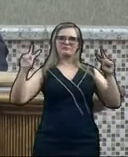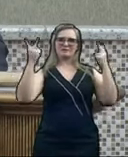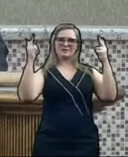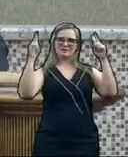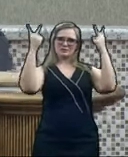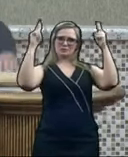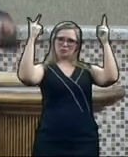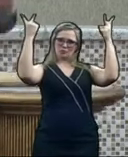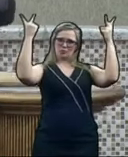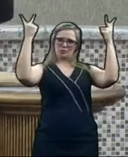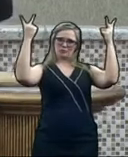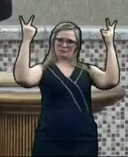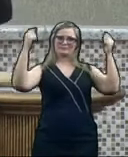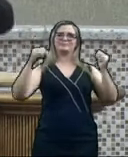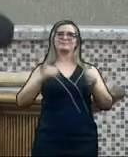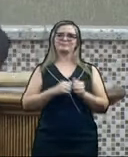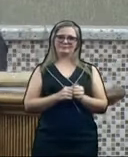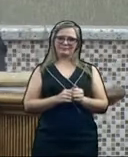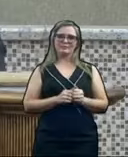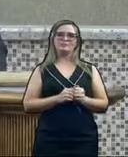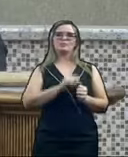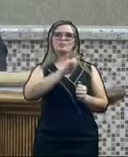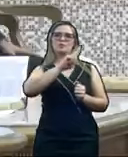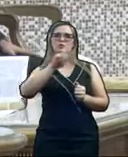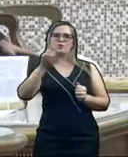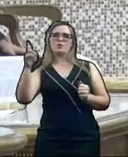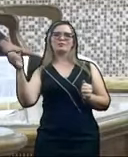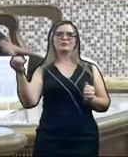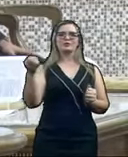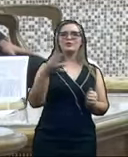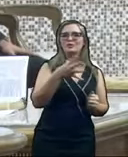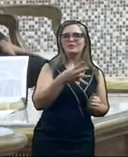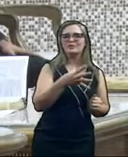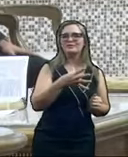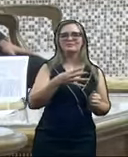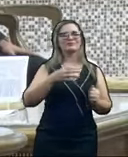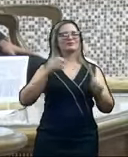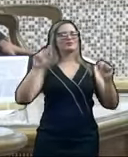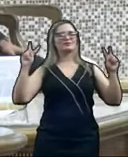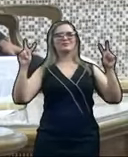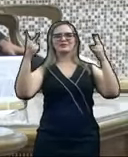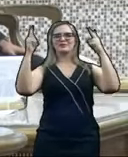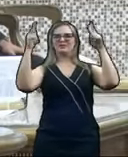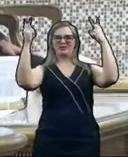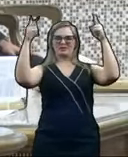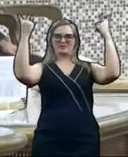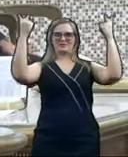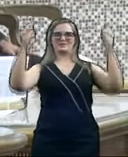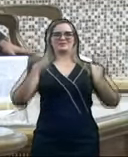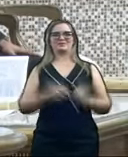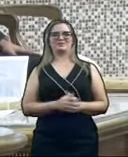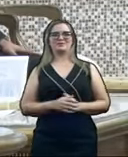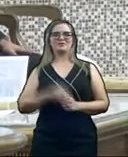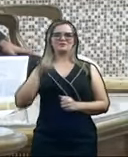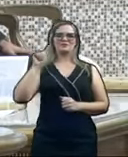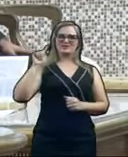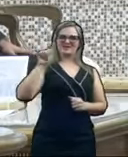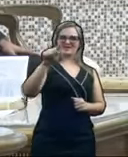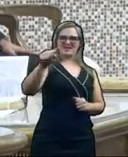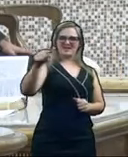e O Glorioso nome de Israel a Deus tem vitória para você